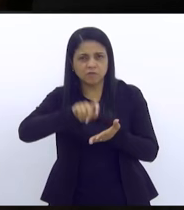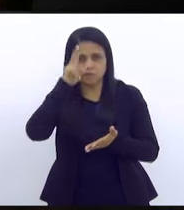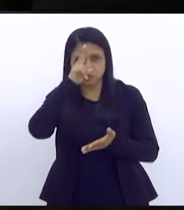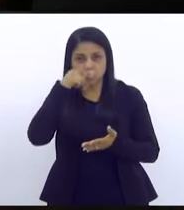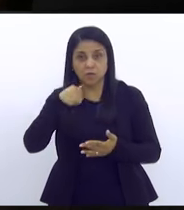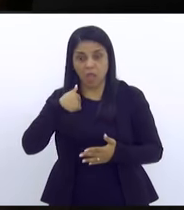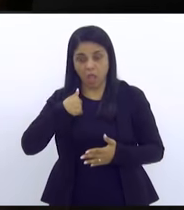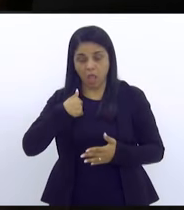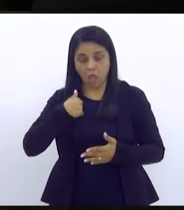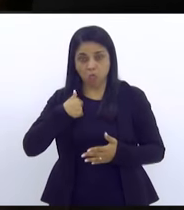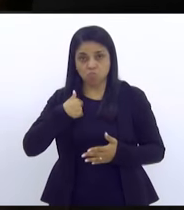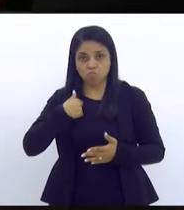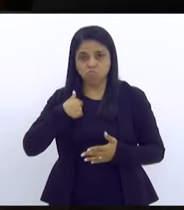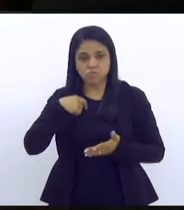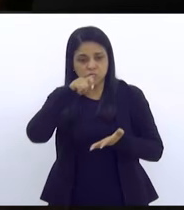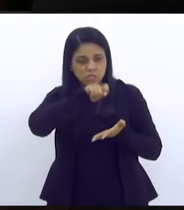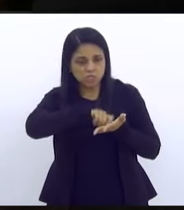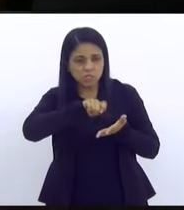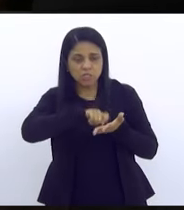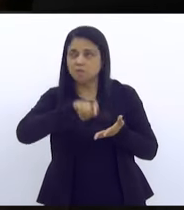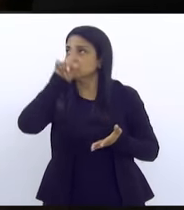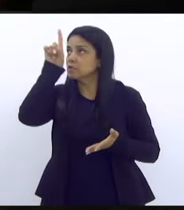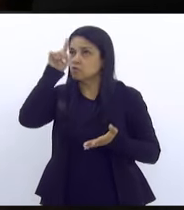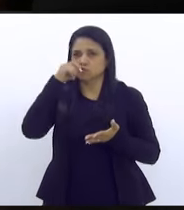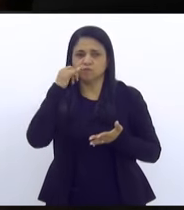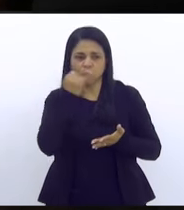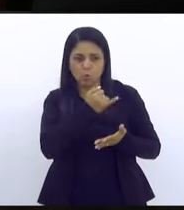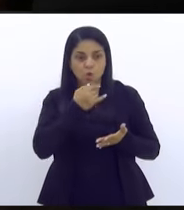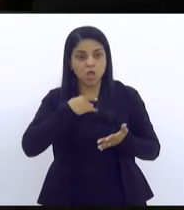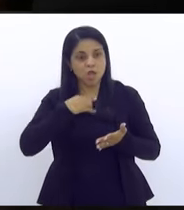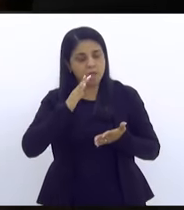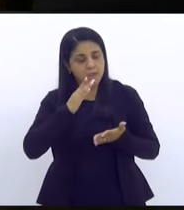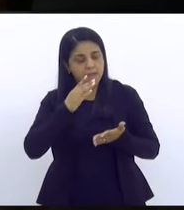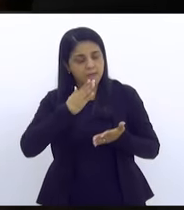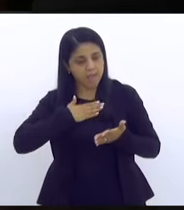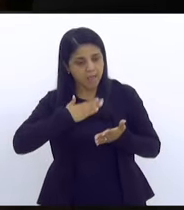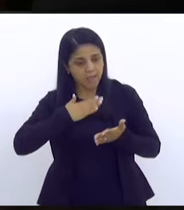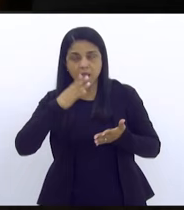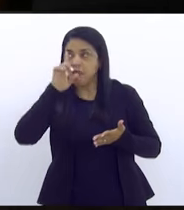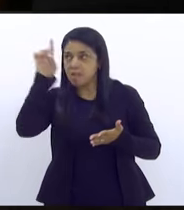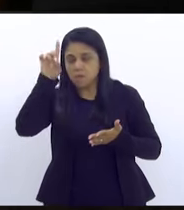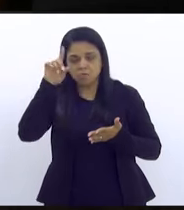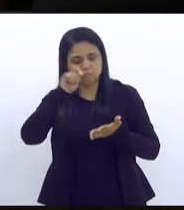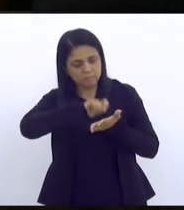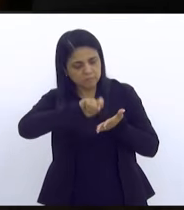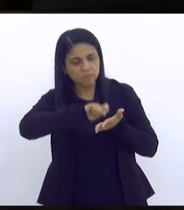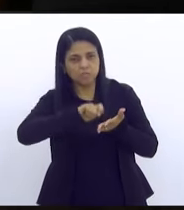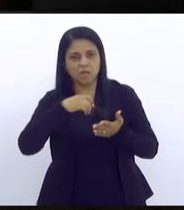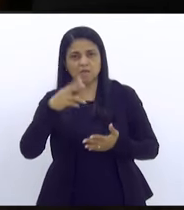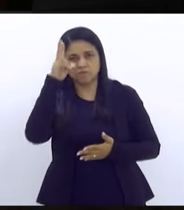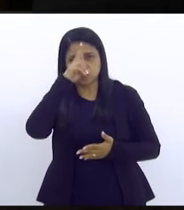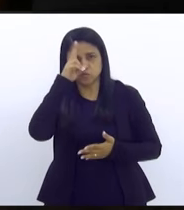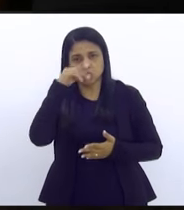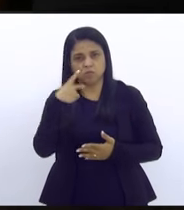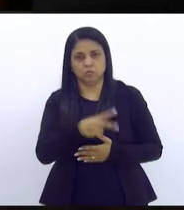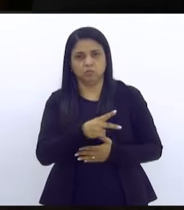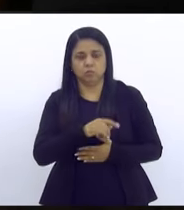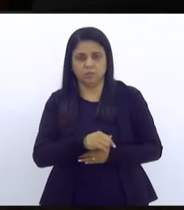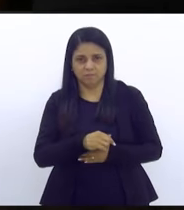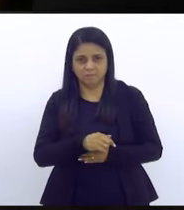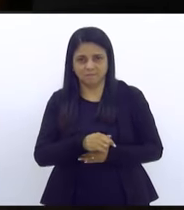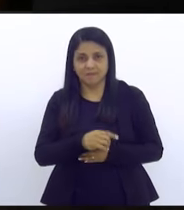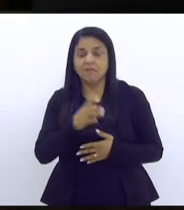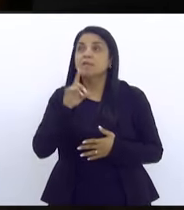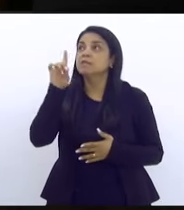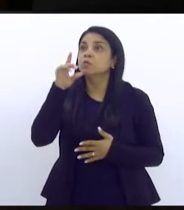história. E é isso que a gente tem que fazer, deixar Deus escrever a nossa história, deixar Deus fazer o que ele quer fazer. O que é que Deus